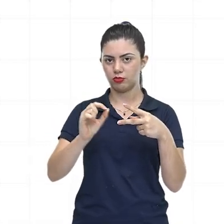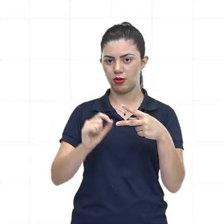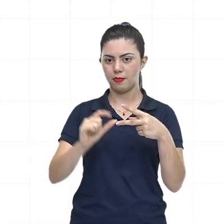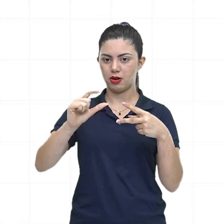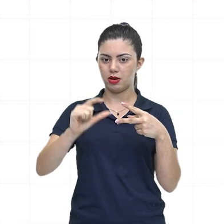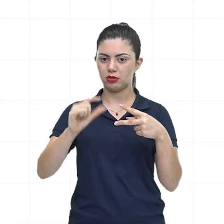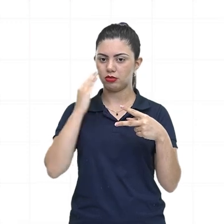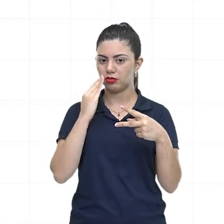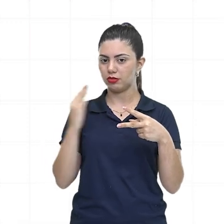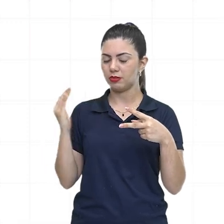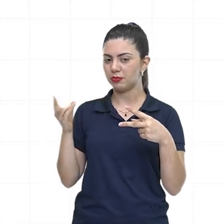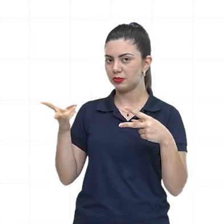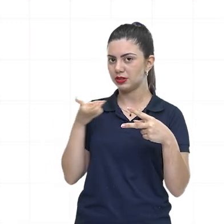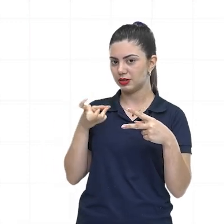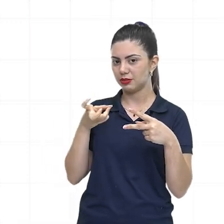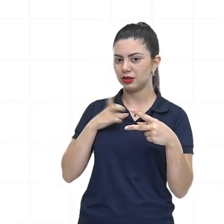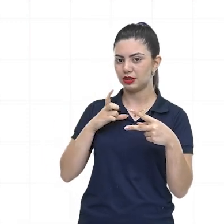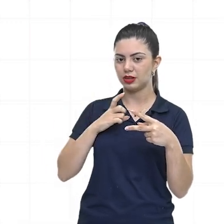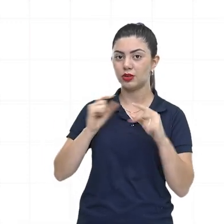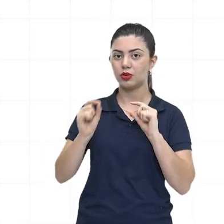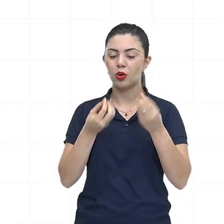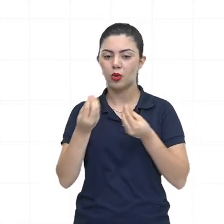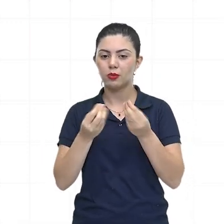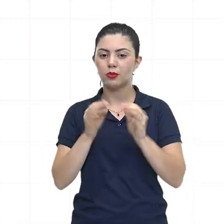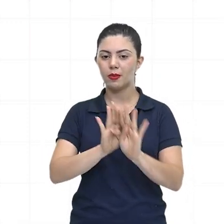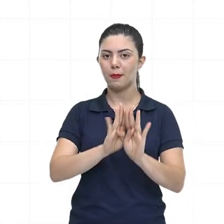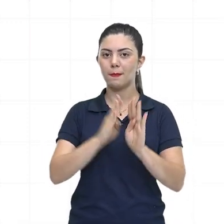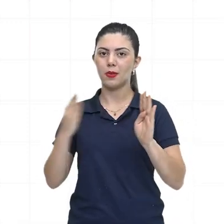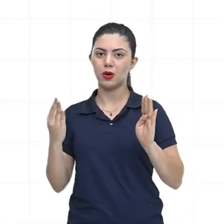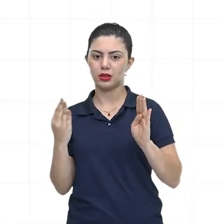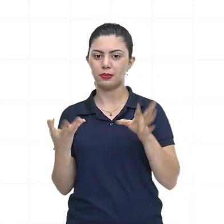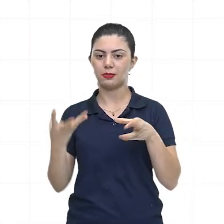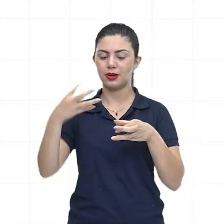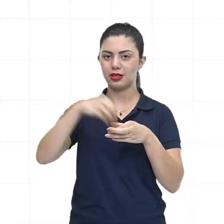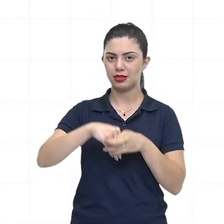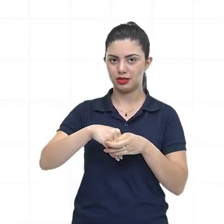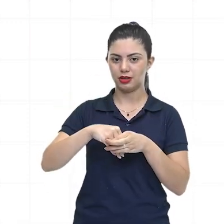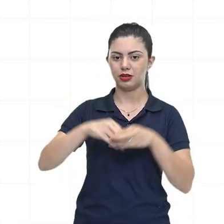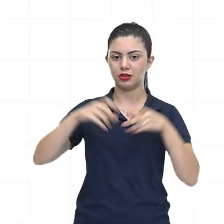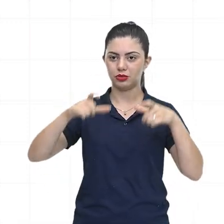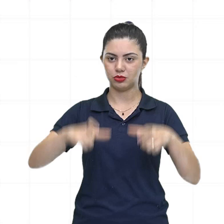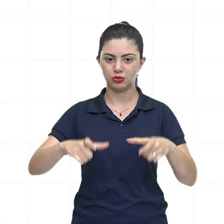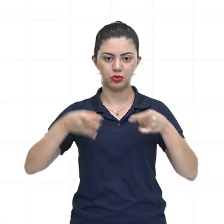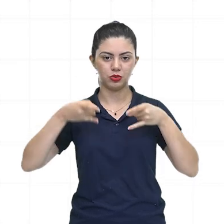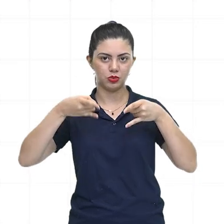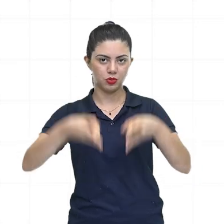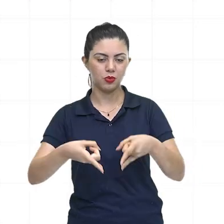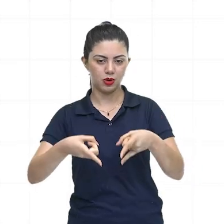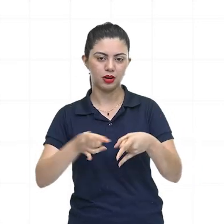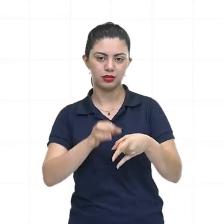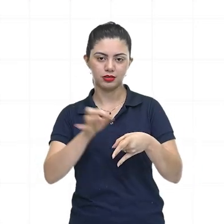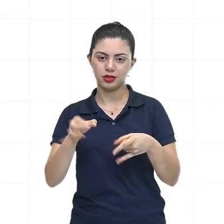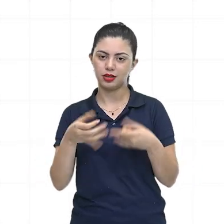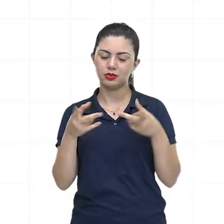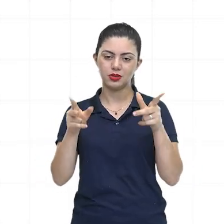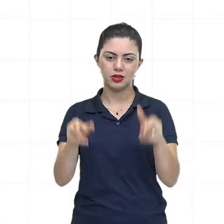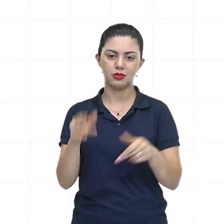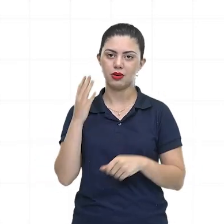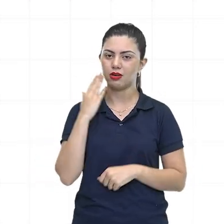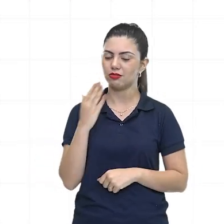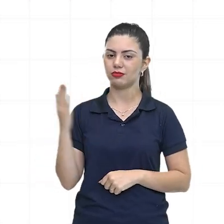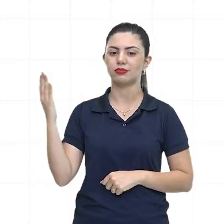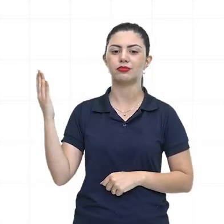ó, ela está abrindo para que lado? Está abrindo para cá, certo? Nesse sentido aqui, certo? O mesmo acontece